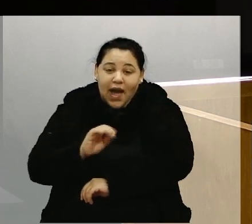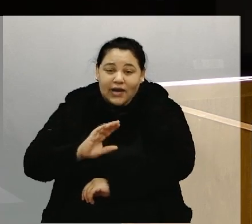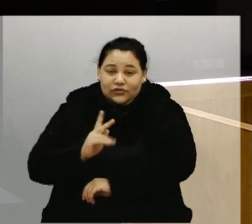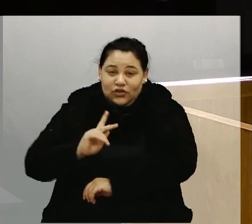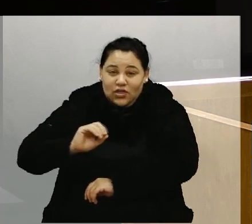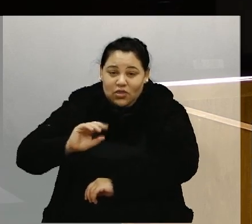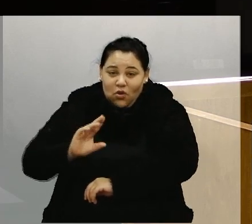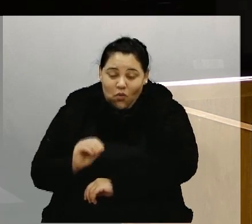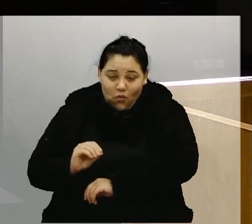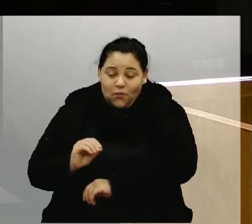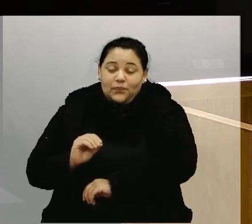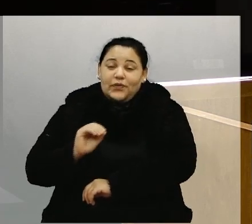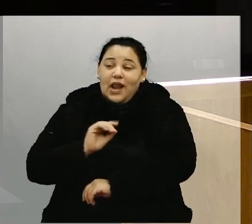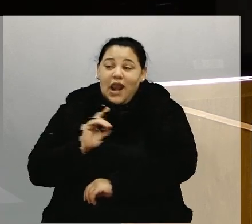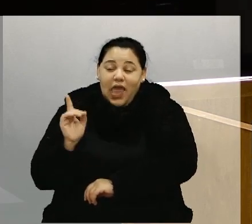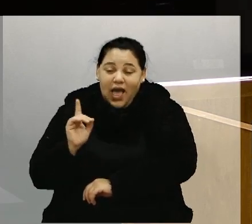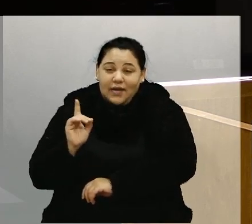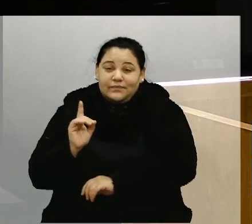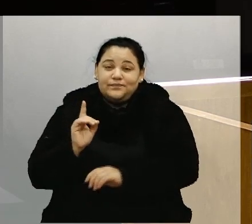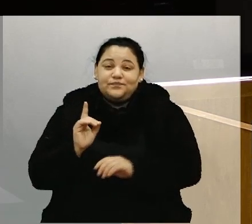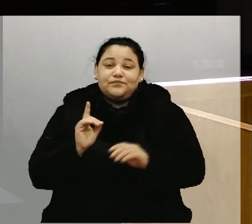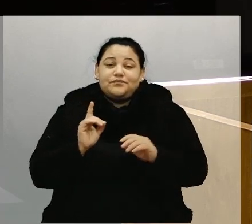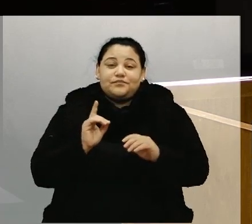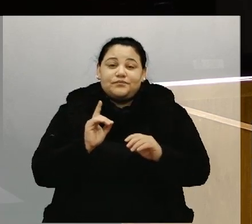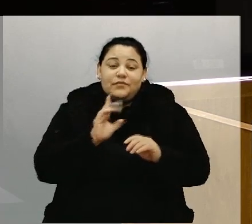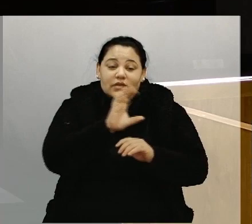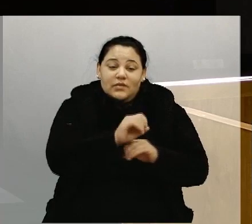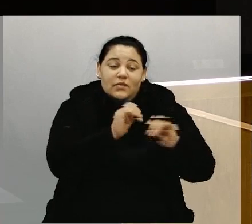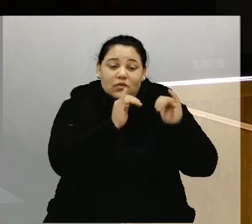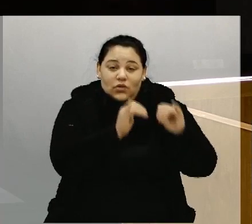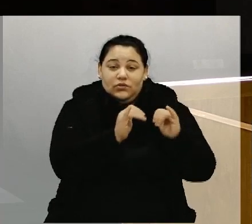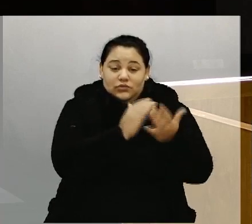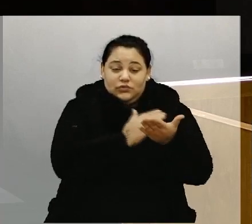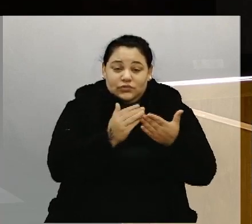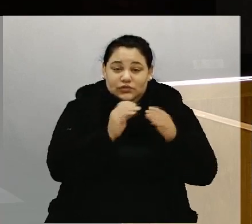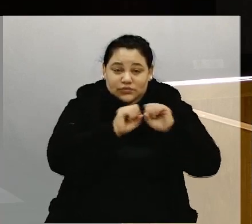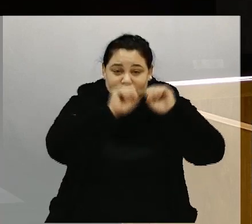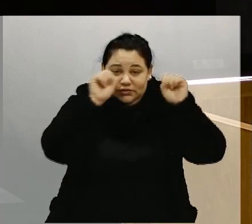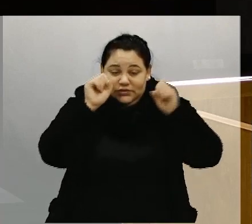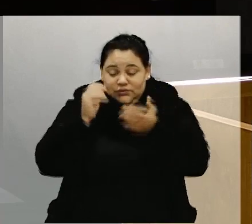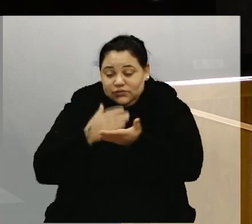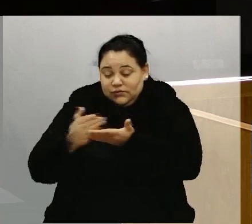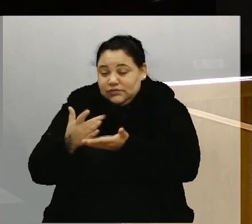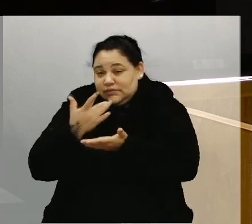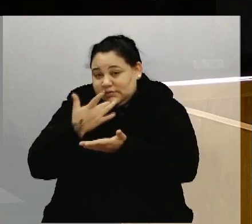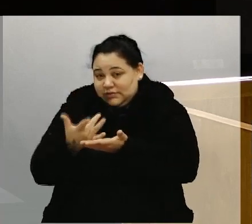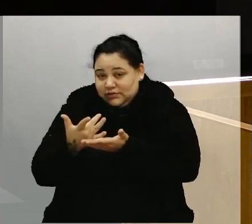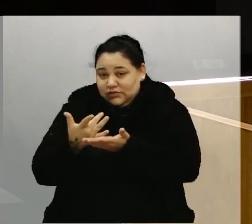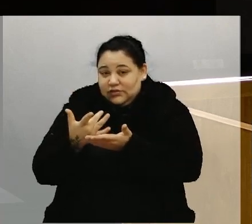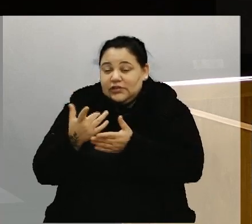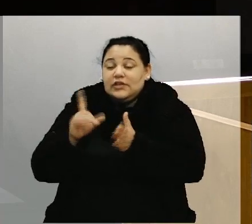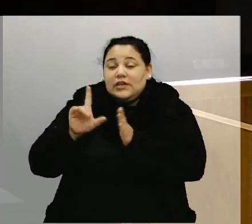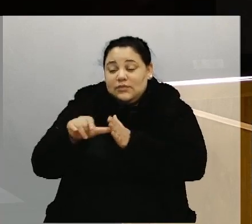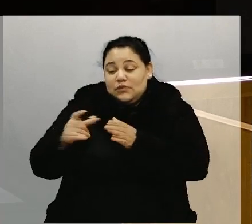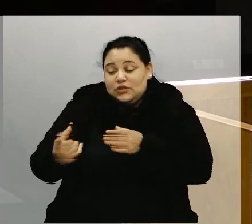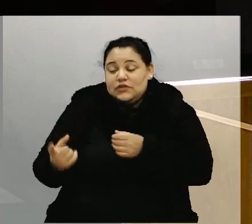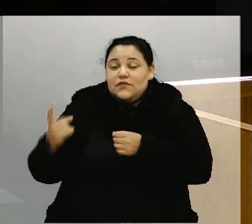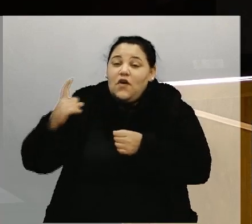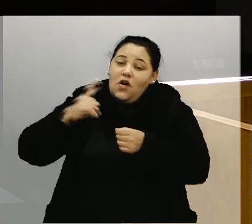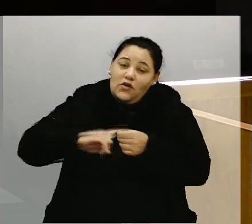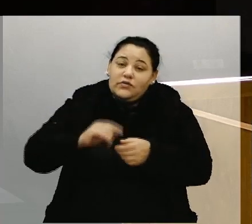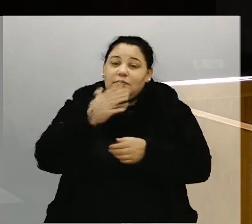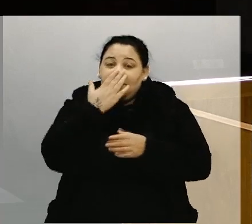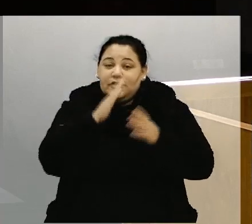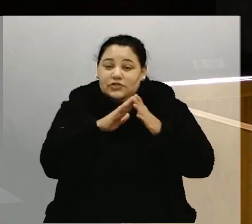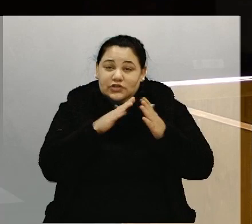o transporte do município à frente da escola no início da manhã e no início da tarde. E retornam para a frente da escola